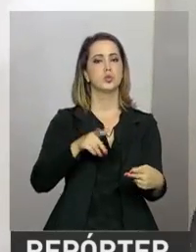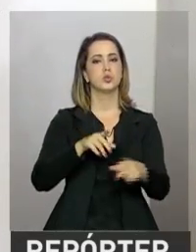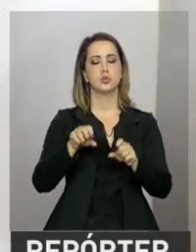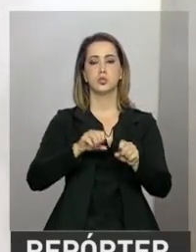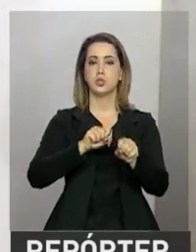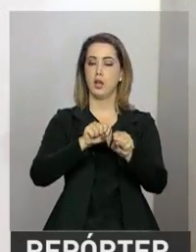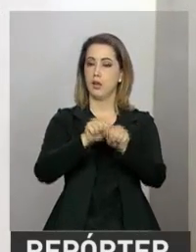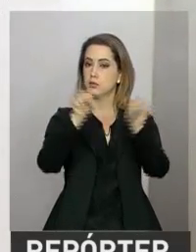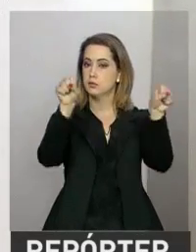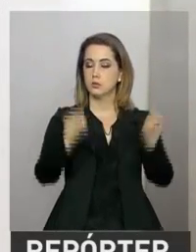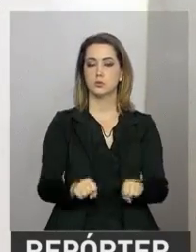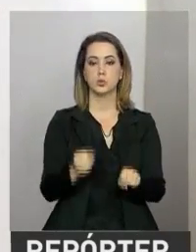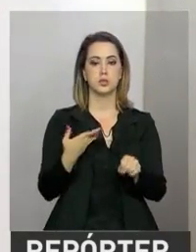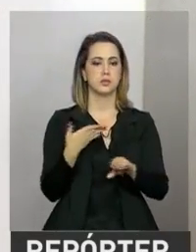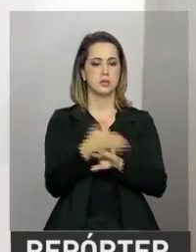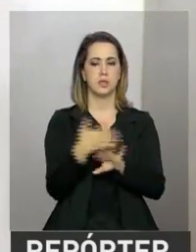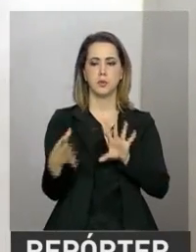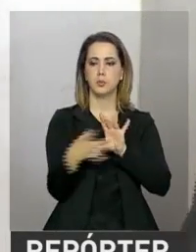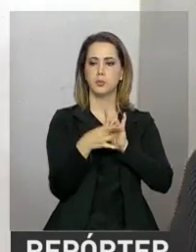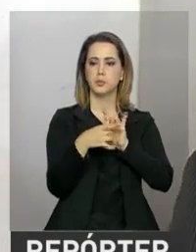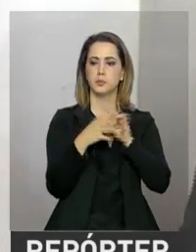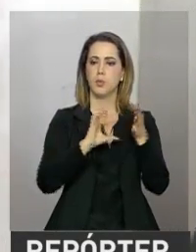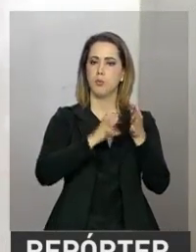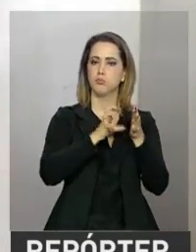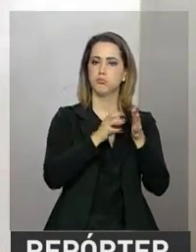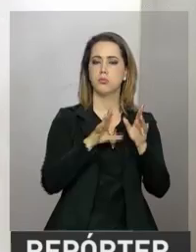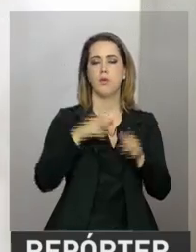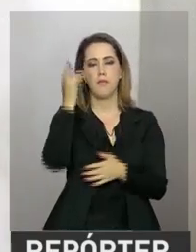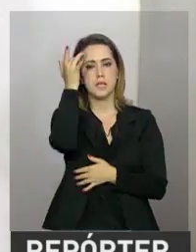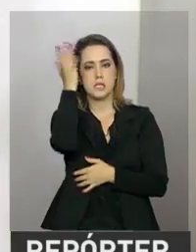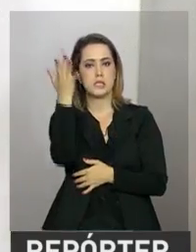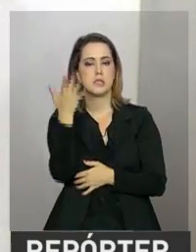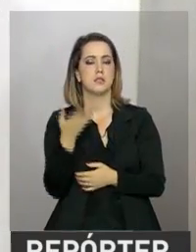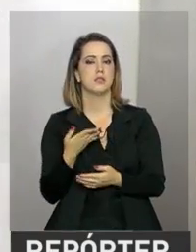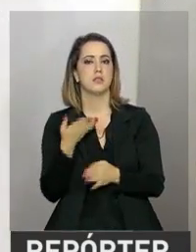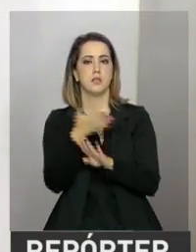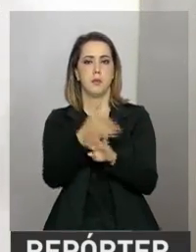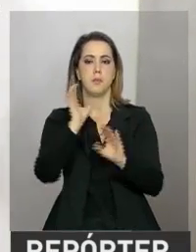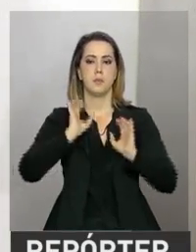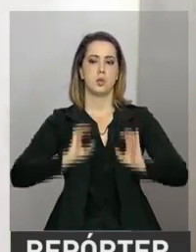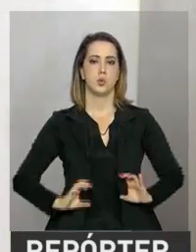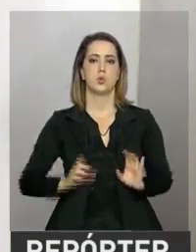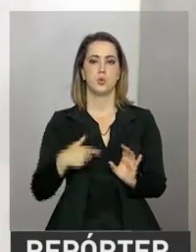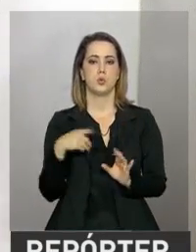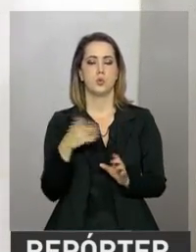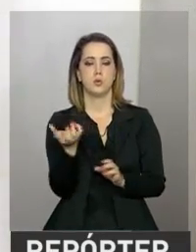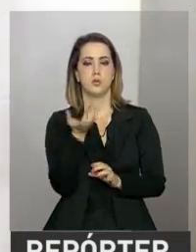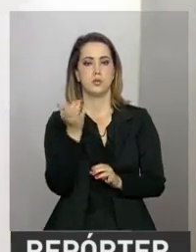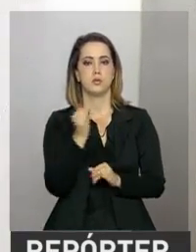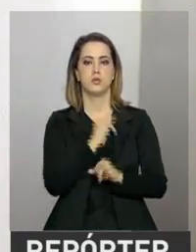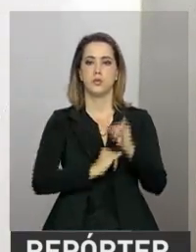e praticamente imediata, com o objetivo final de facilitar o acesso do cidadão às informações e aos serviços.